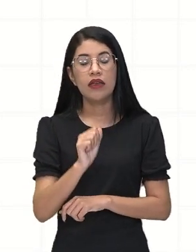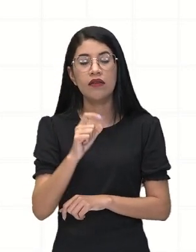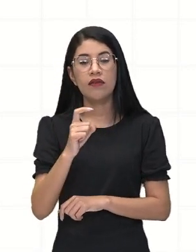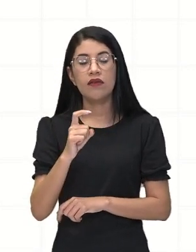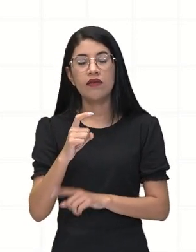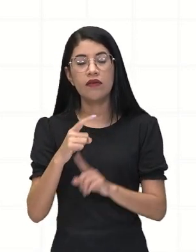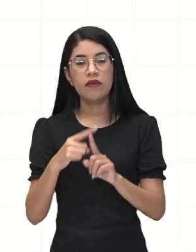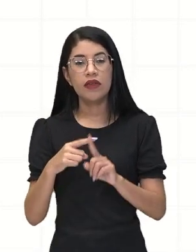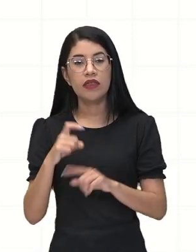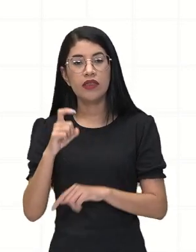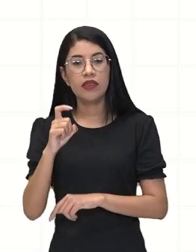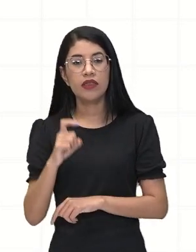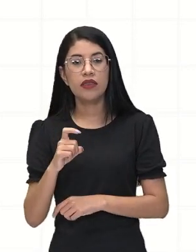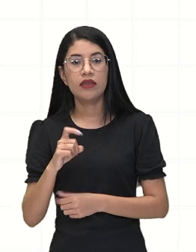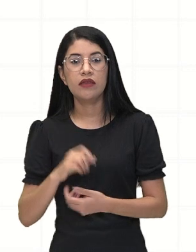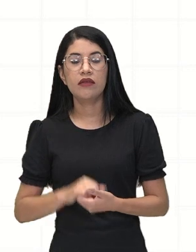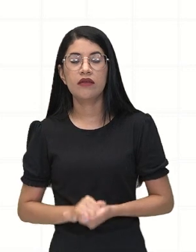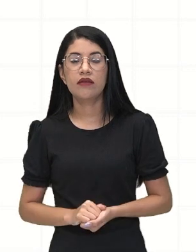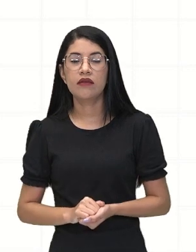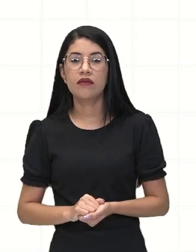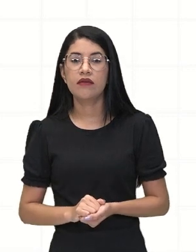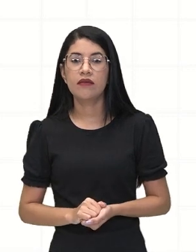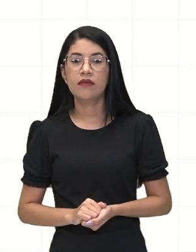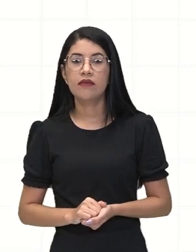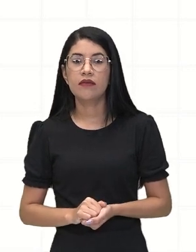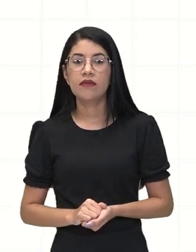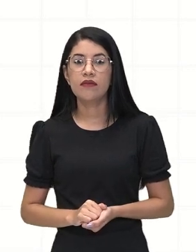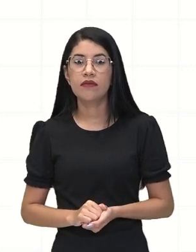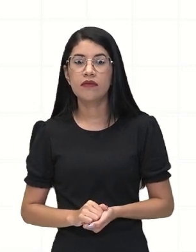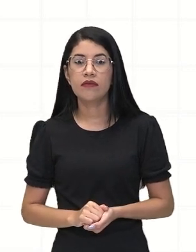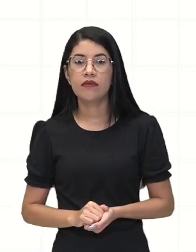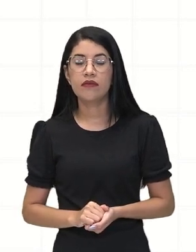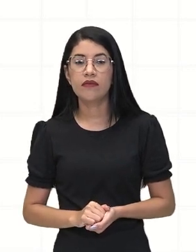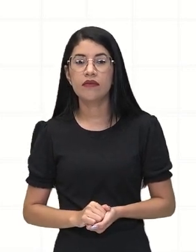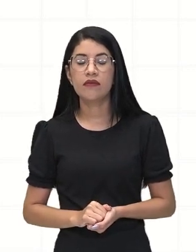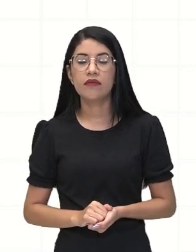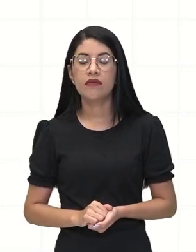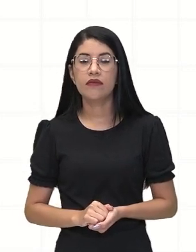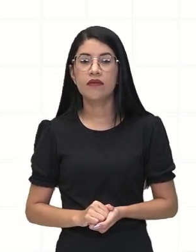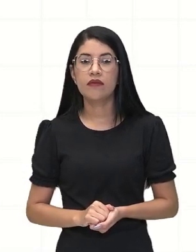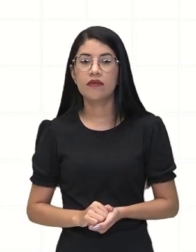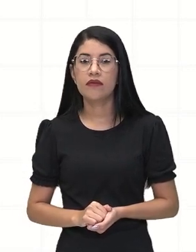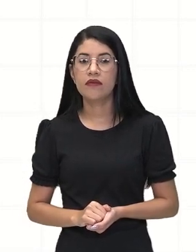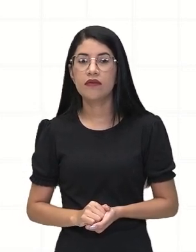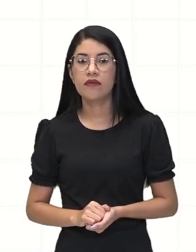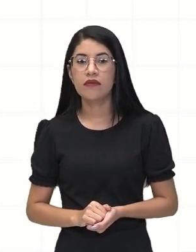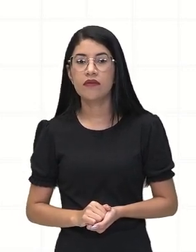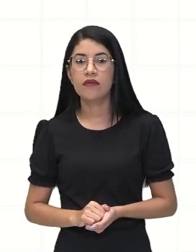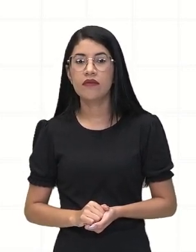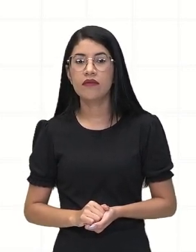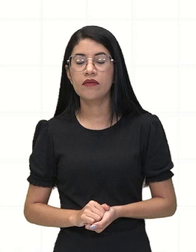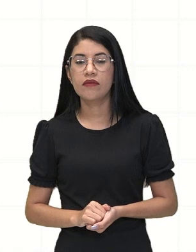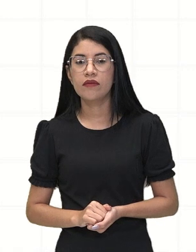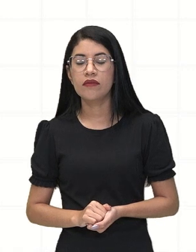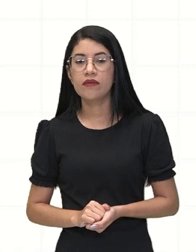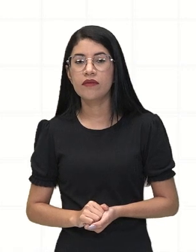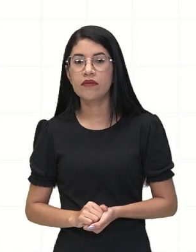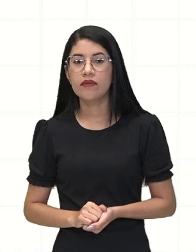x, 3AX. 3A vezes 2, dá 6A.